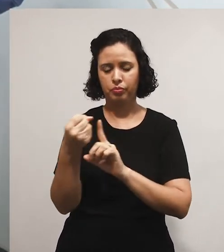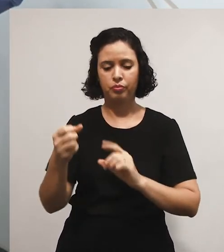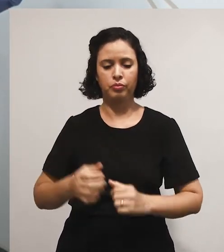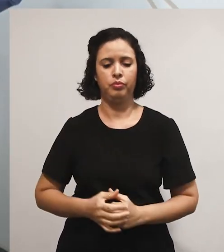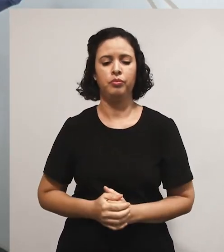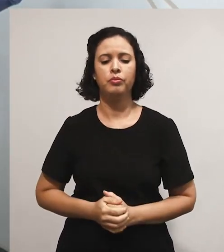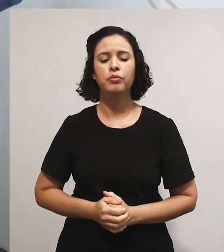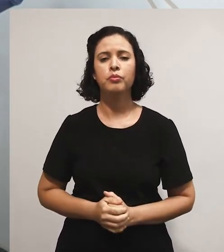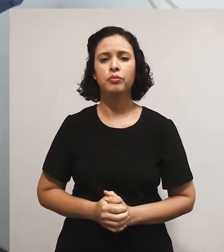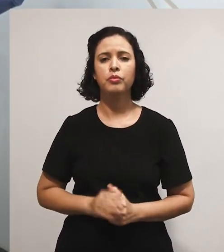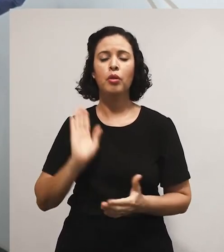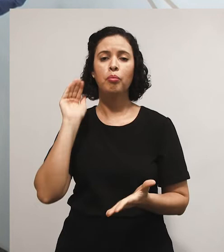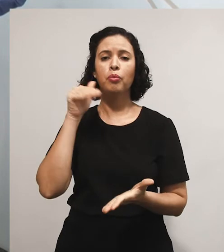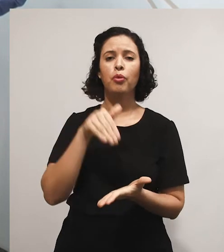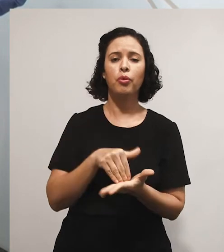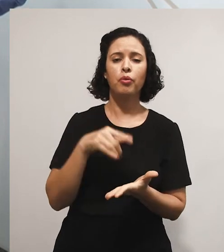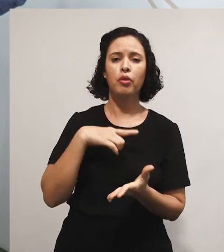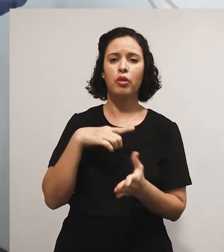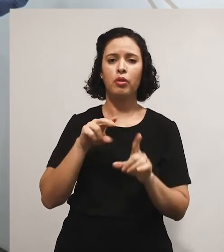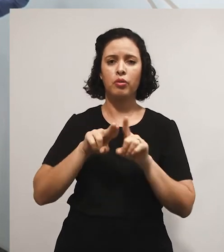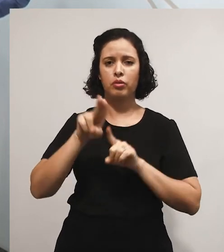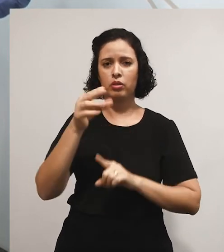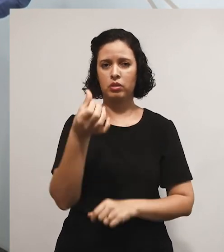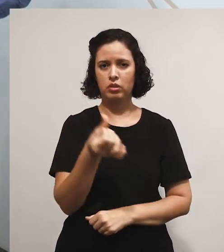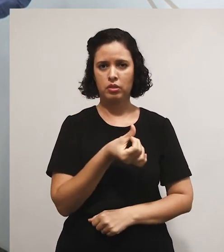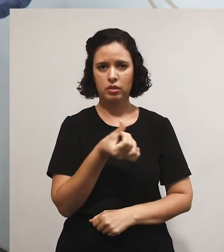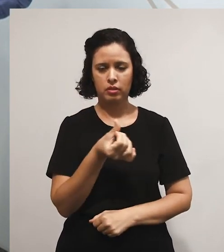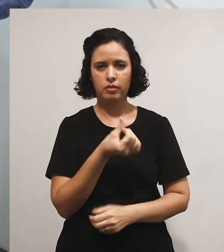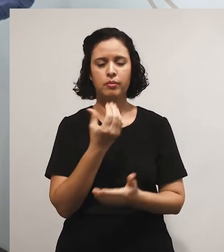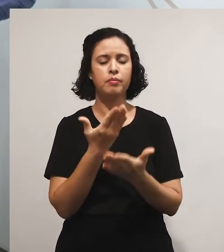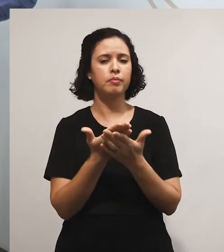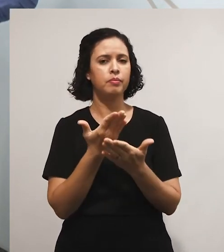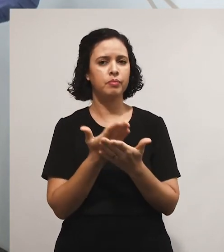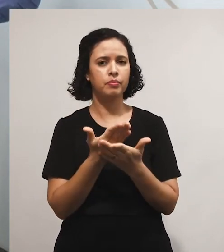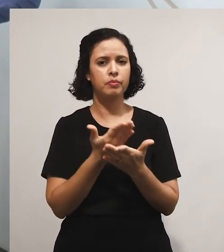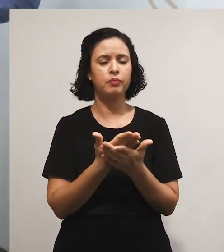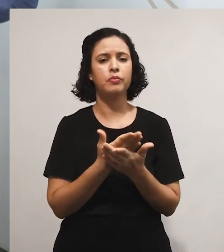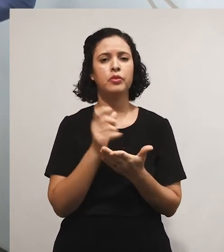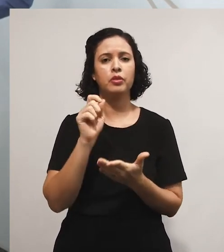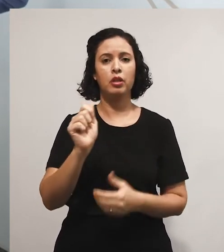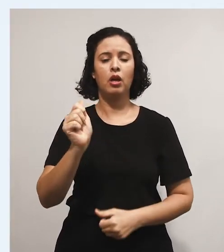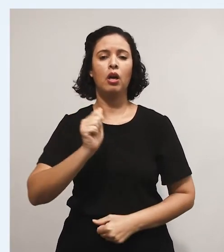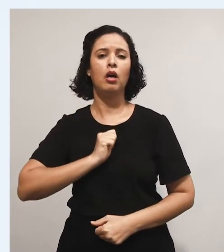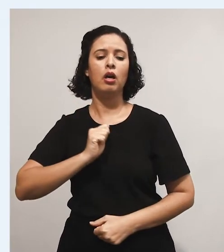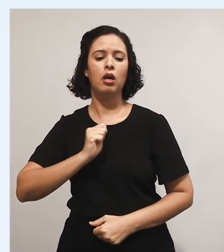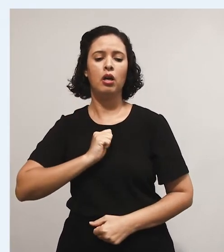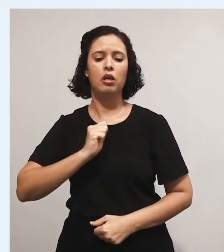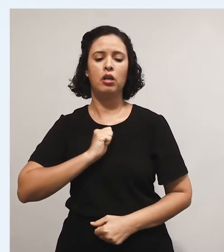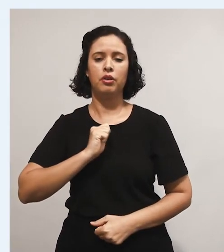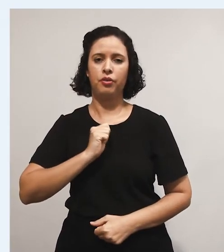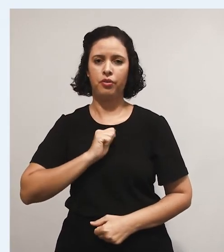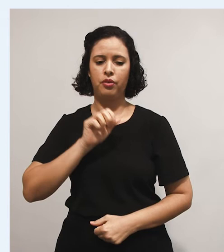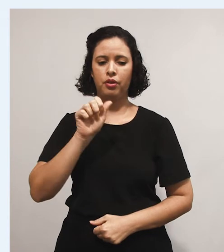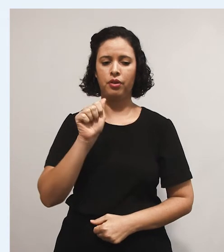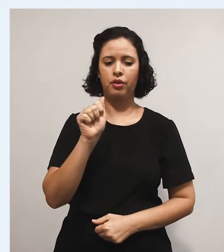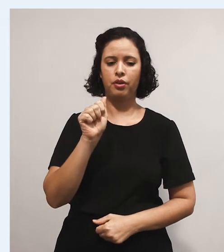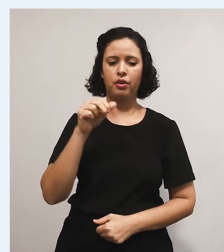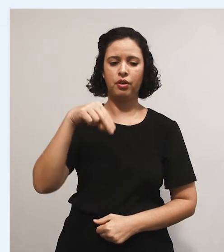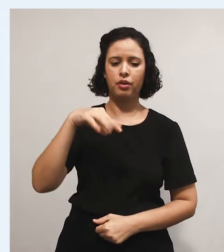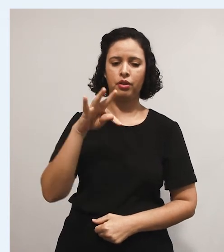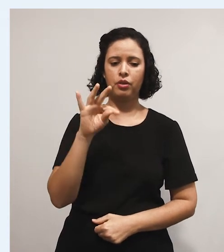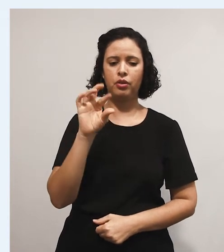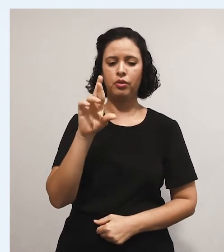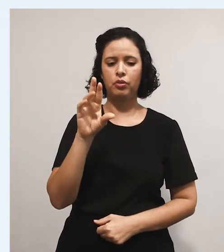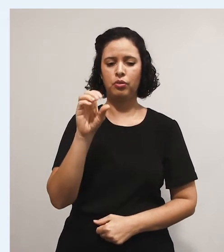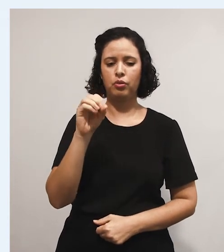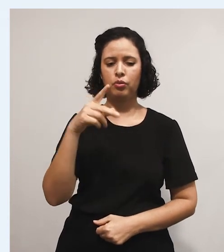nós temos a unidade 6, que nós vamos trabalhar com a antropologia, alguns conceitos fundamentais, os fundamentos